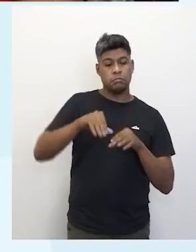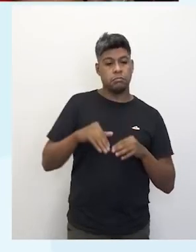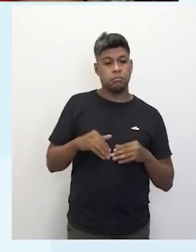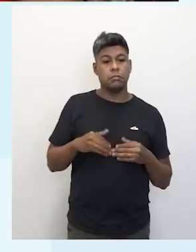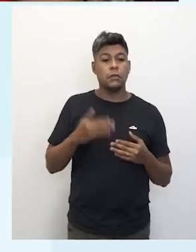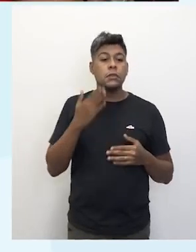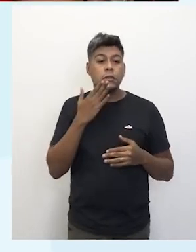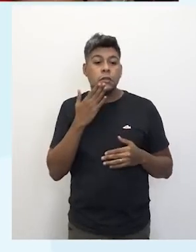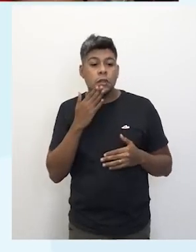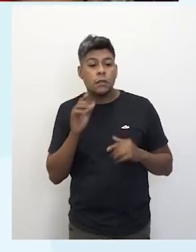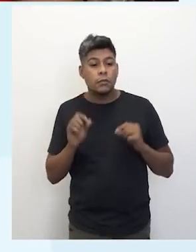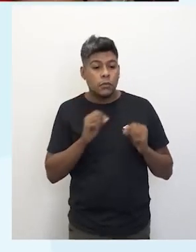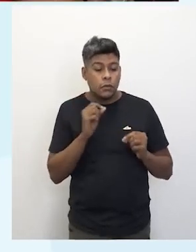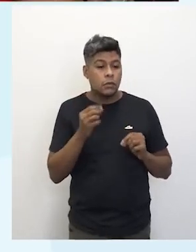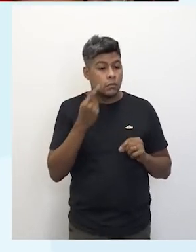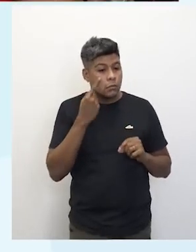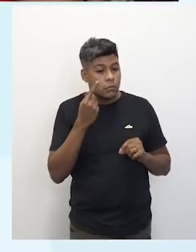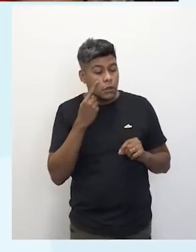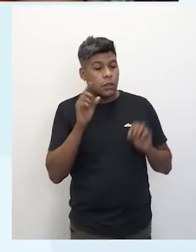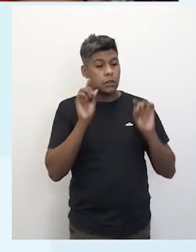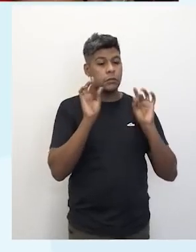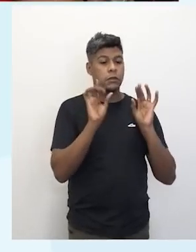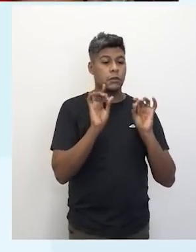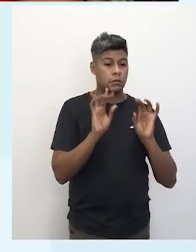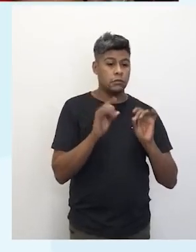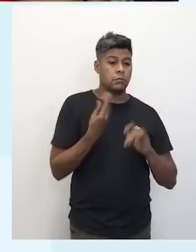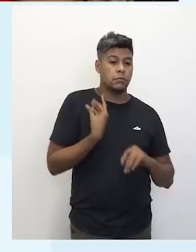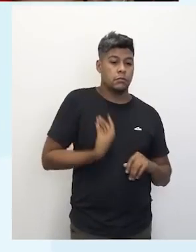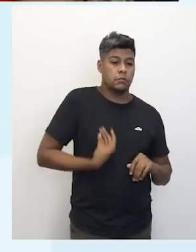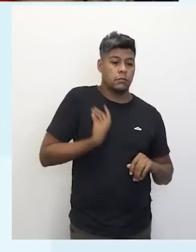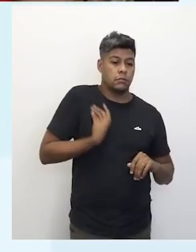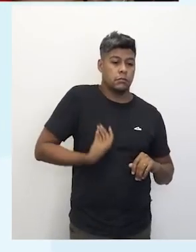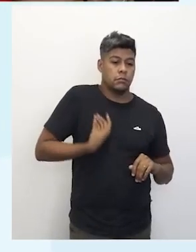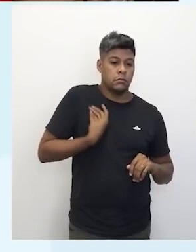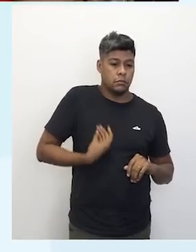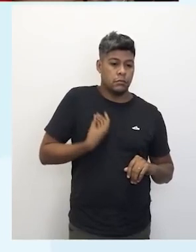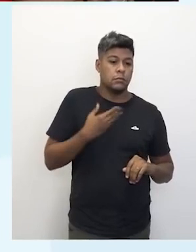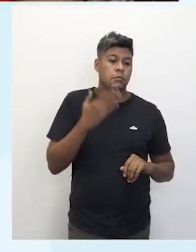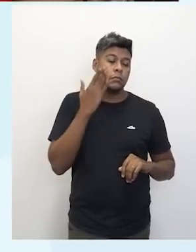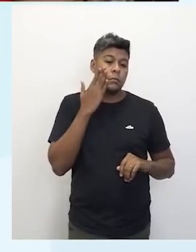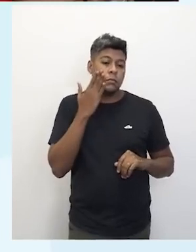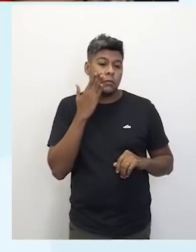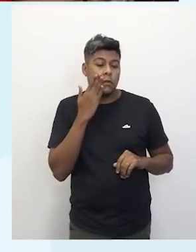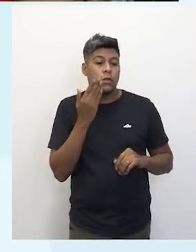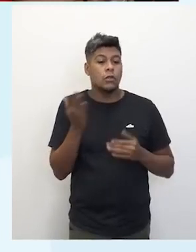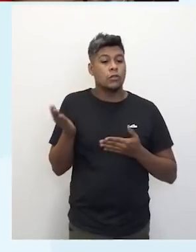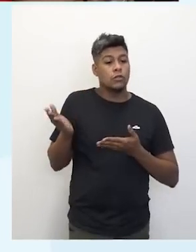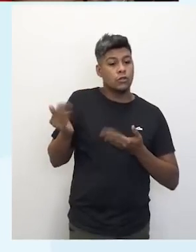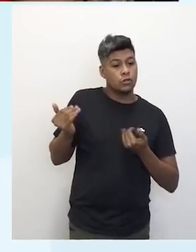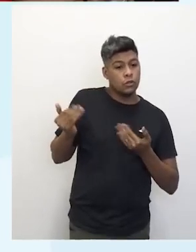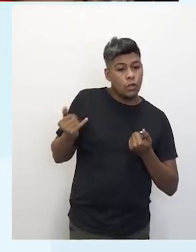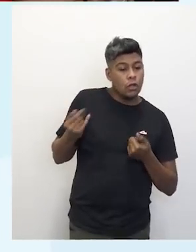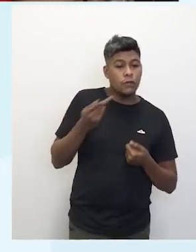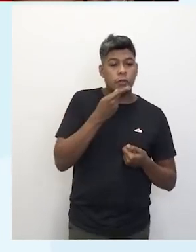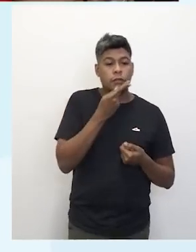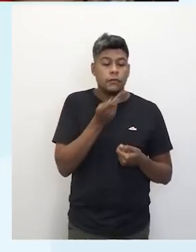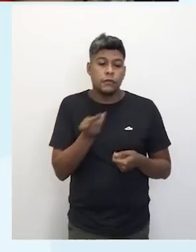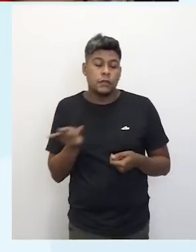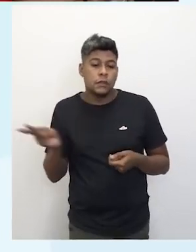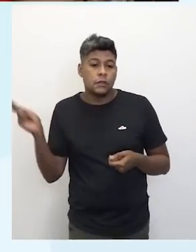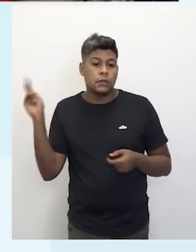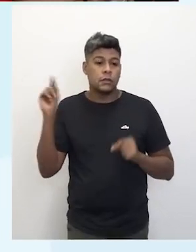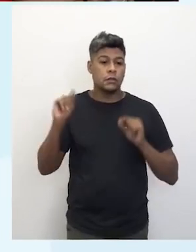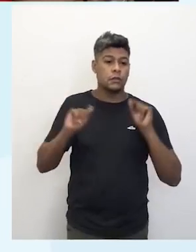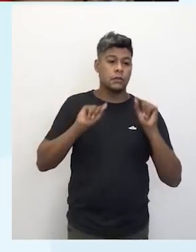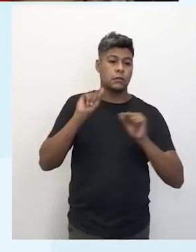enfim, que são monitores especializados que irão conduzir as crianças, né, ou os jovens, ou os visitantes ali,